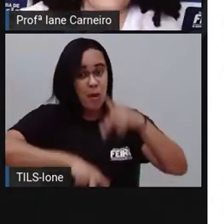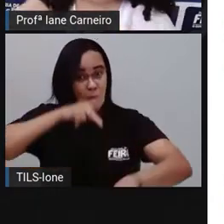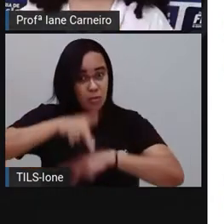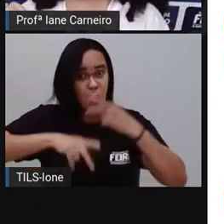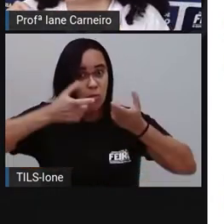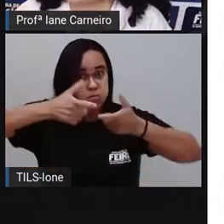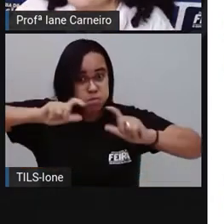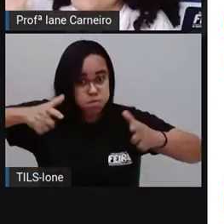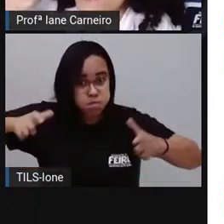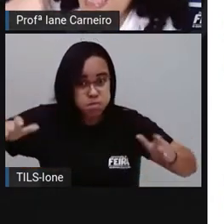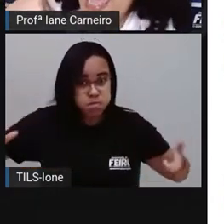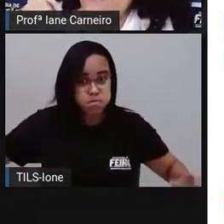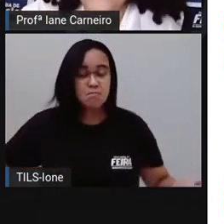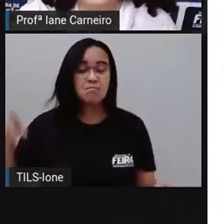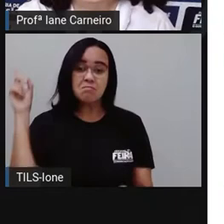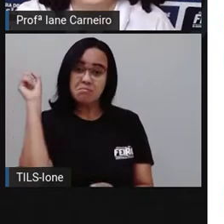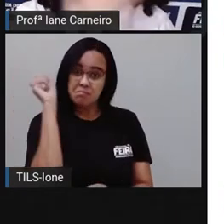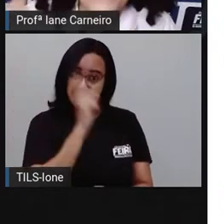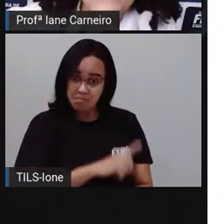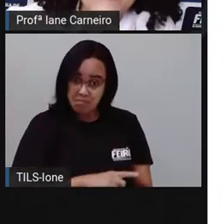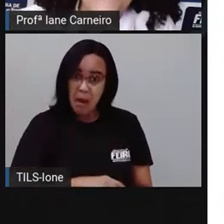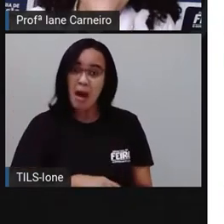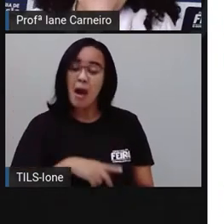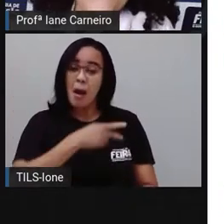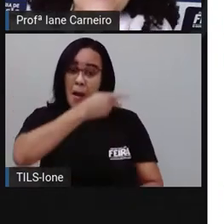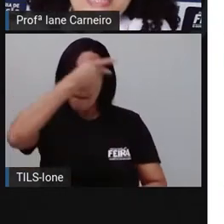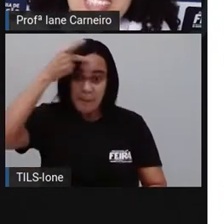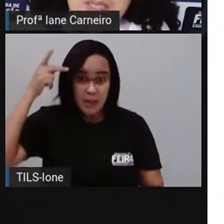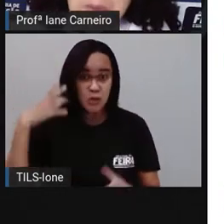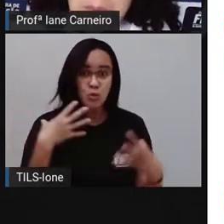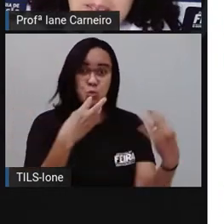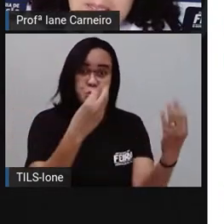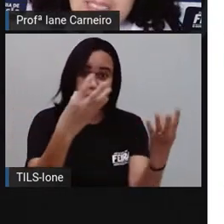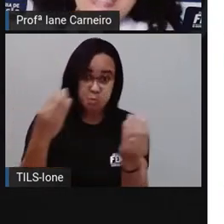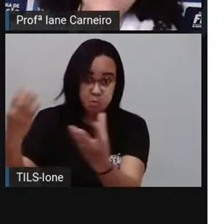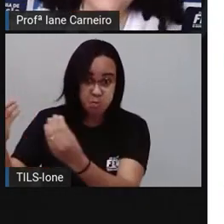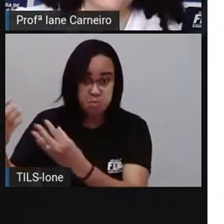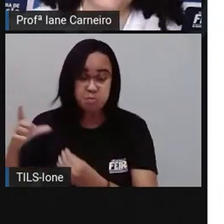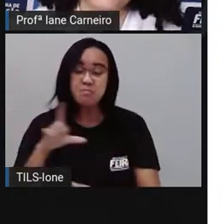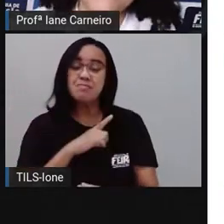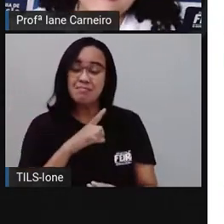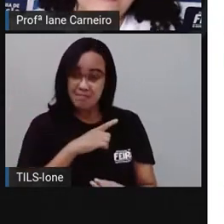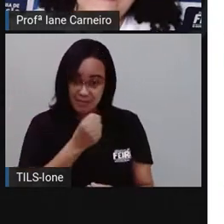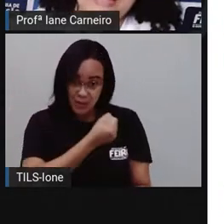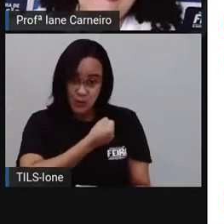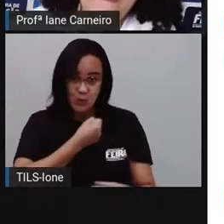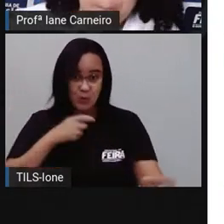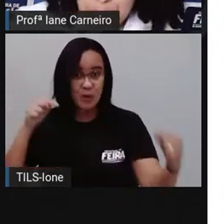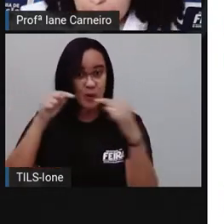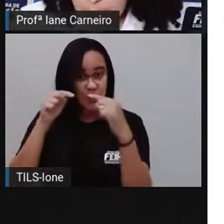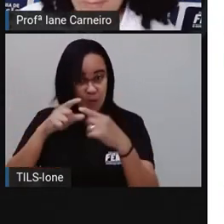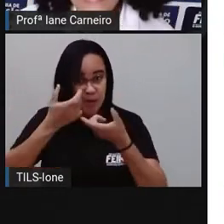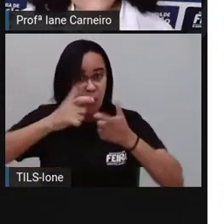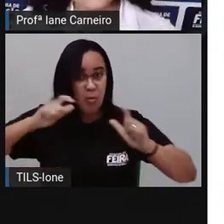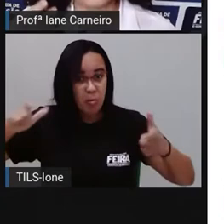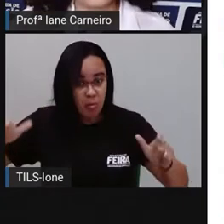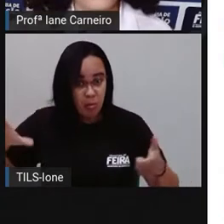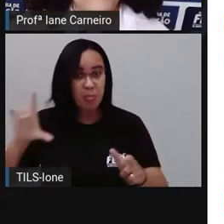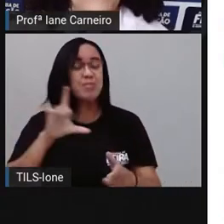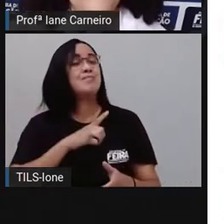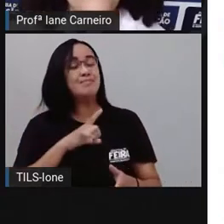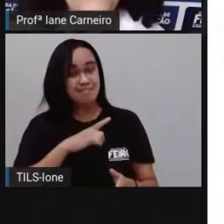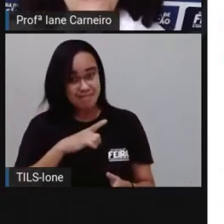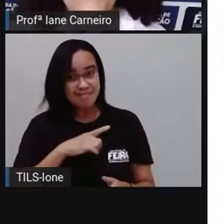você é uma dessas pessoas, eu, né, nós fazemos parte desse número todo aqui grandão, tá bom? E aí,